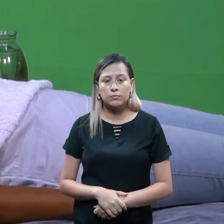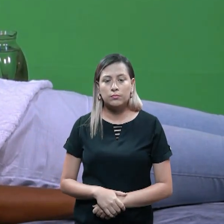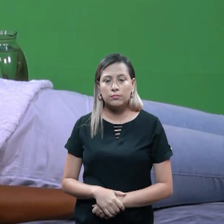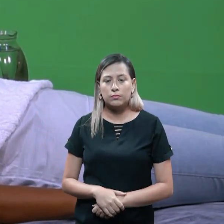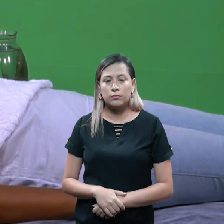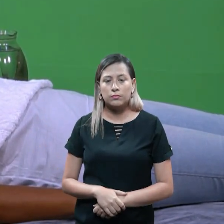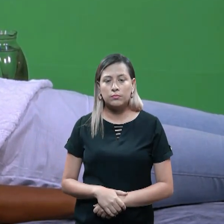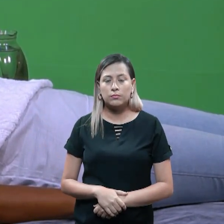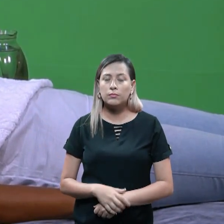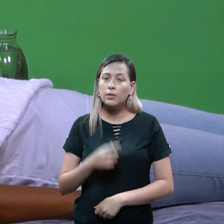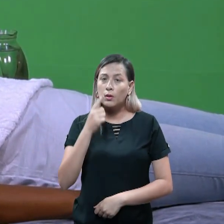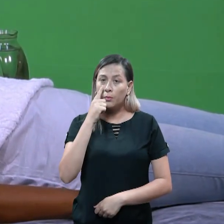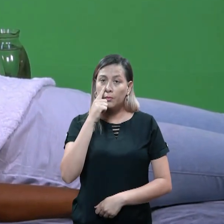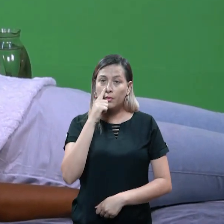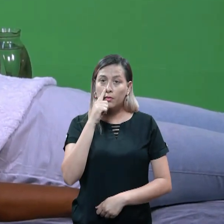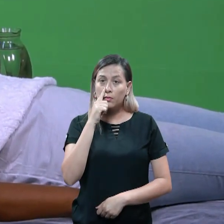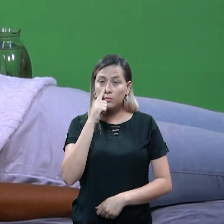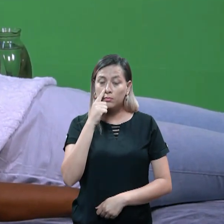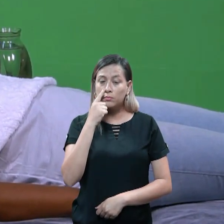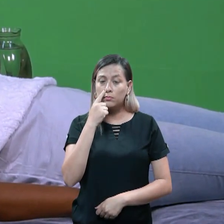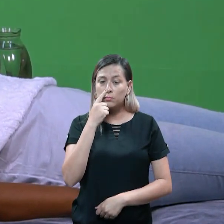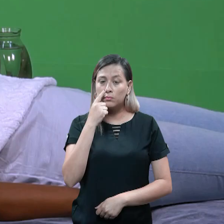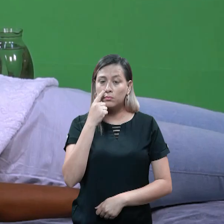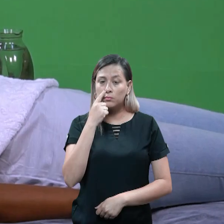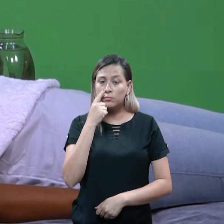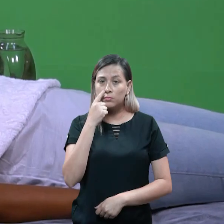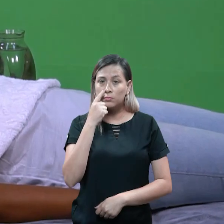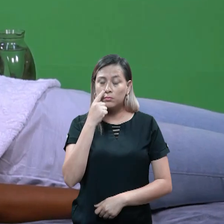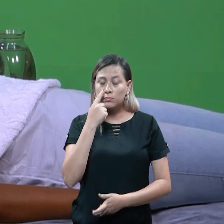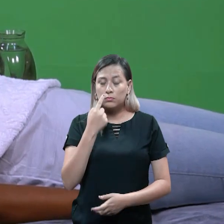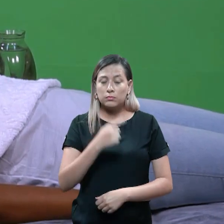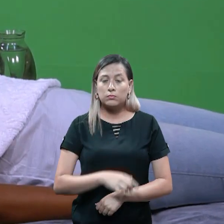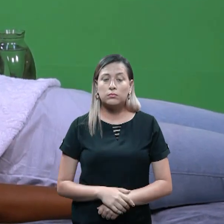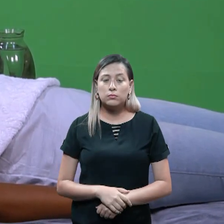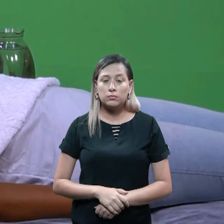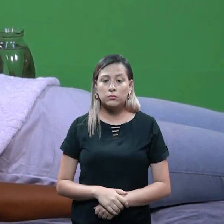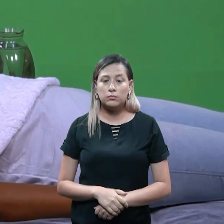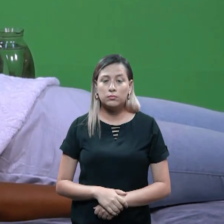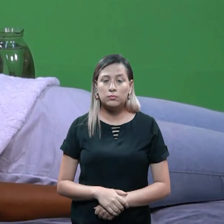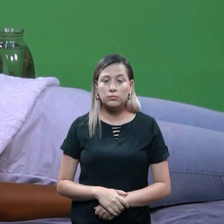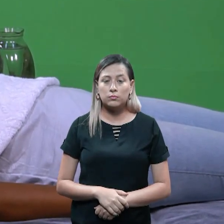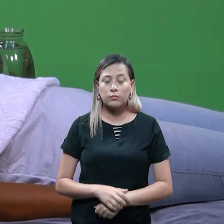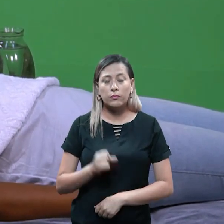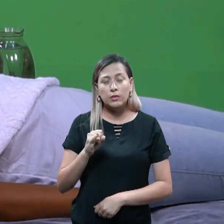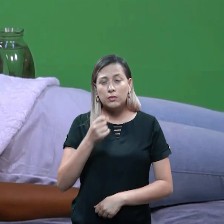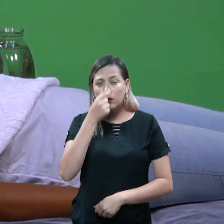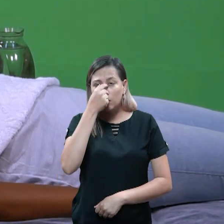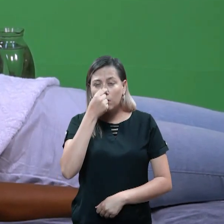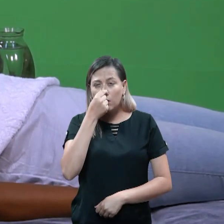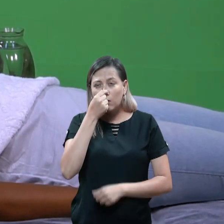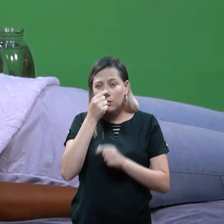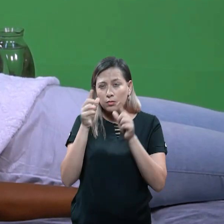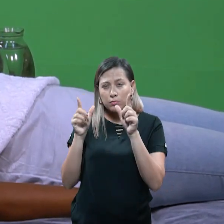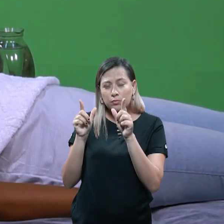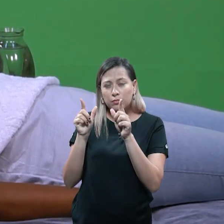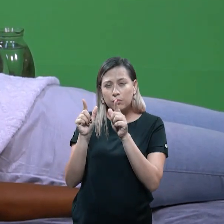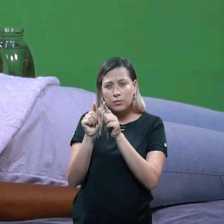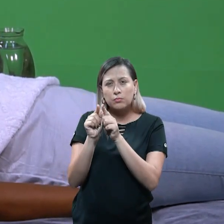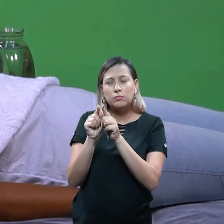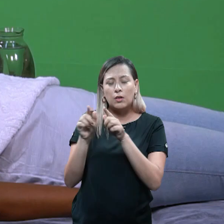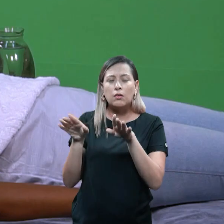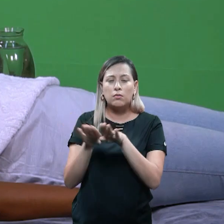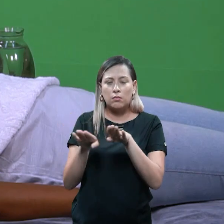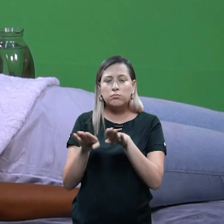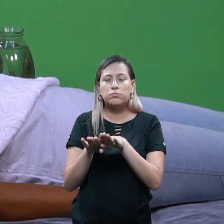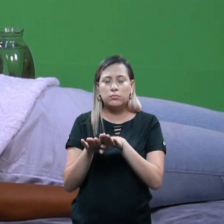a aba no nariz, se o nariz for um pouco mais largo, se o nariz for um pouco mais estreito, a aba do nariz também, a